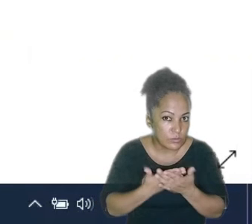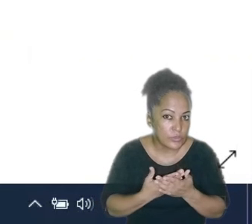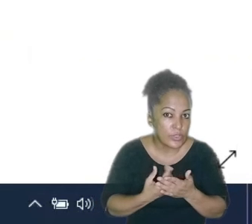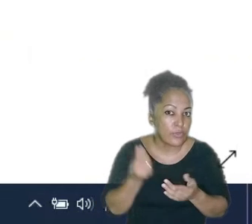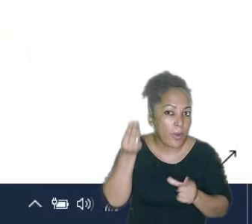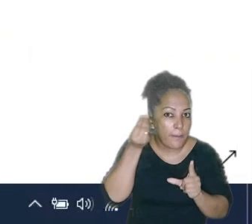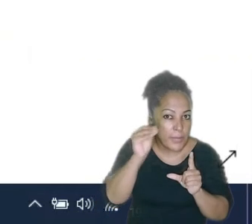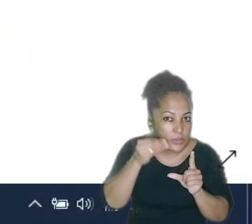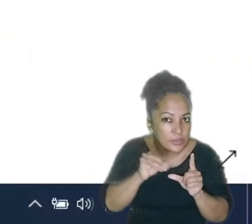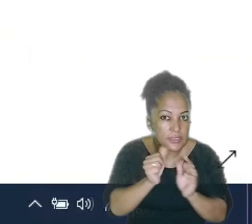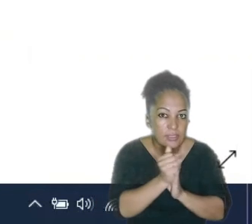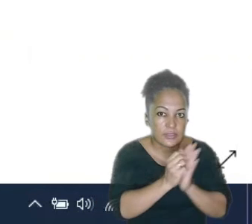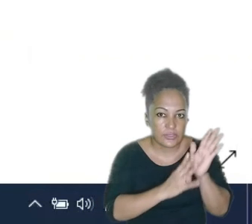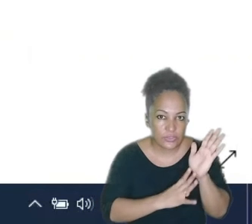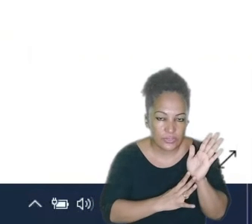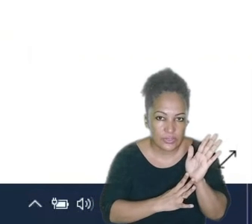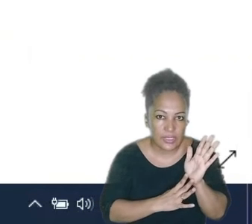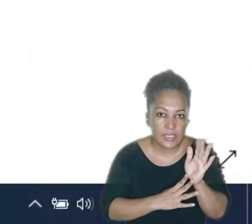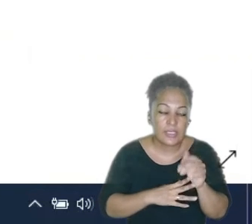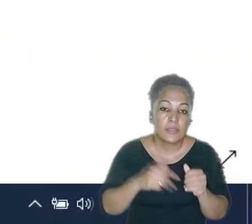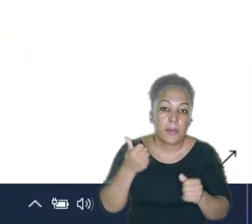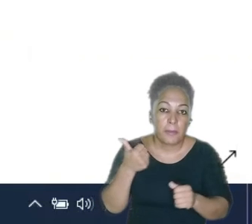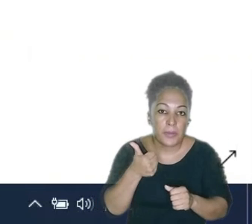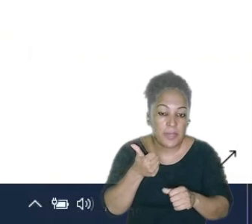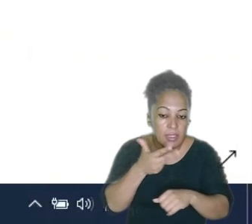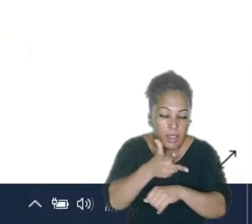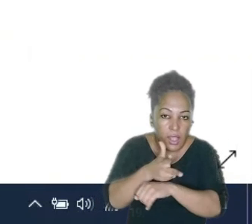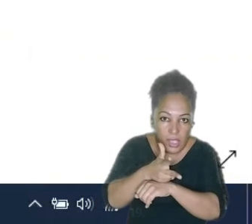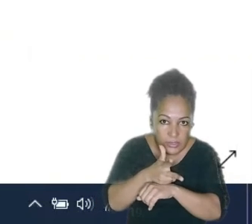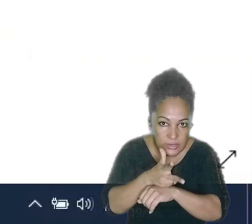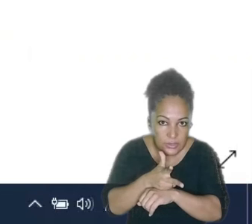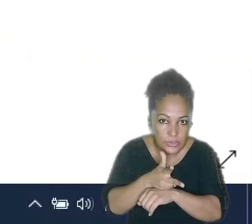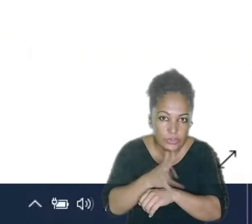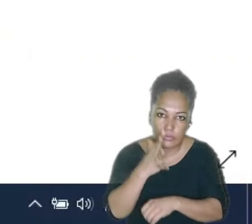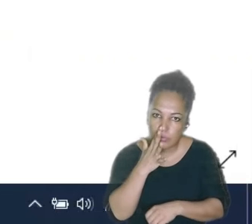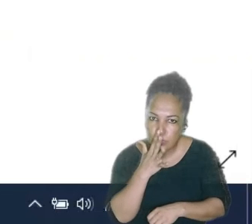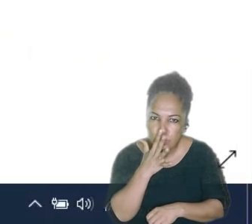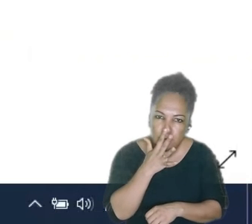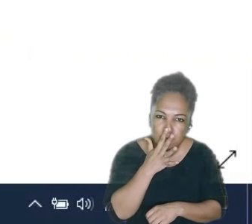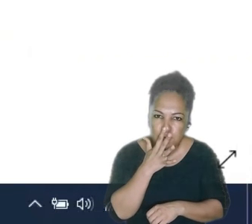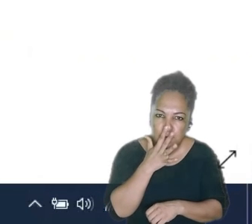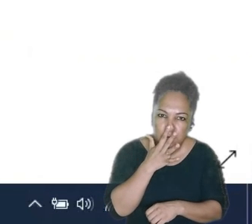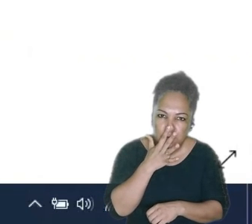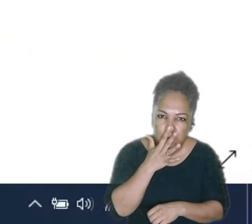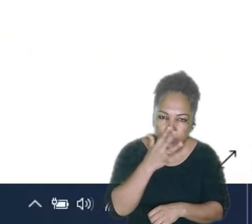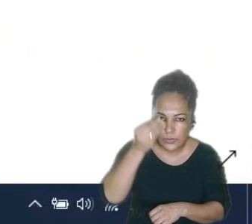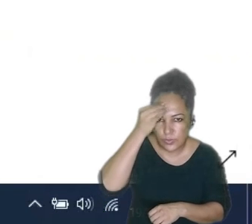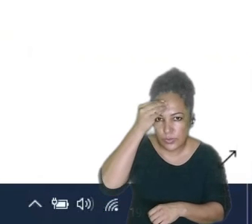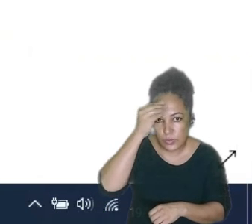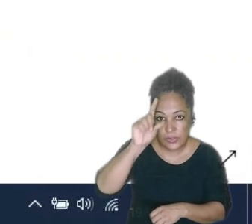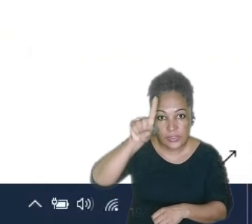vou postar as aulas de correção para cada um daqueles exercícios, mas não assista a videoaula antes de tentar fazer, antes de